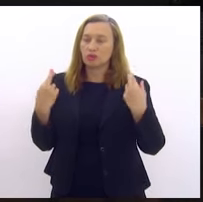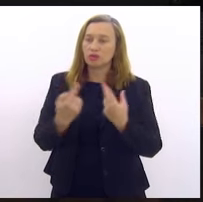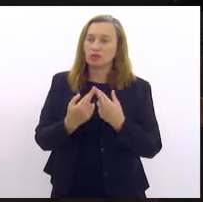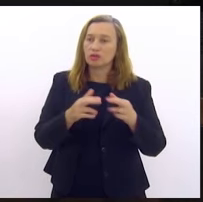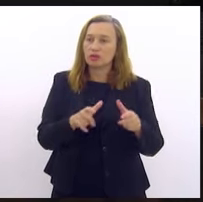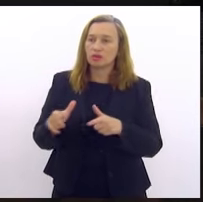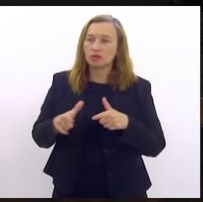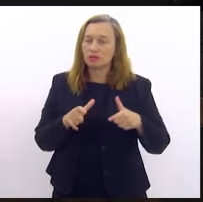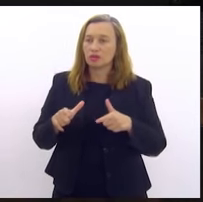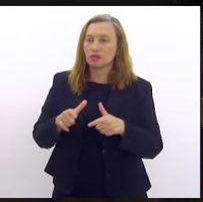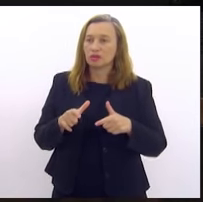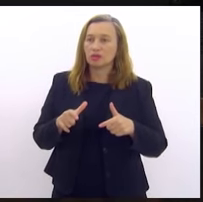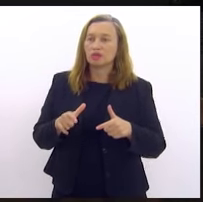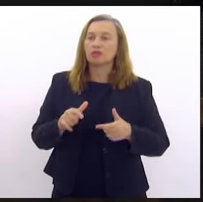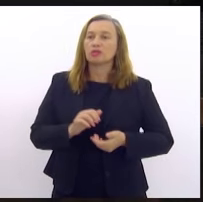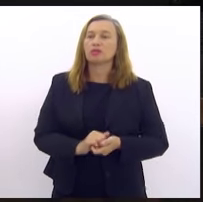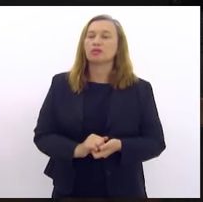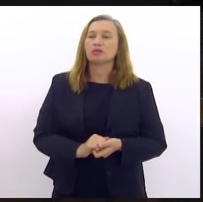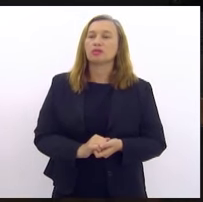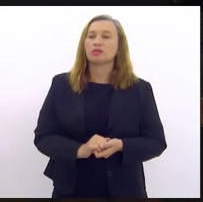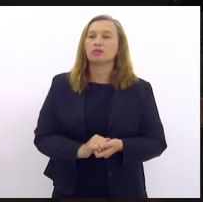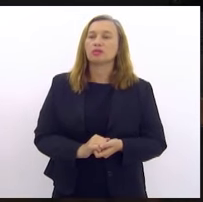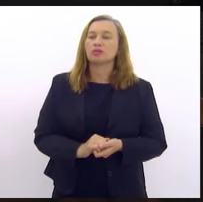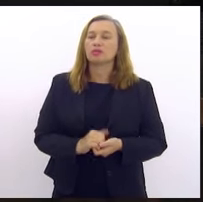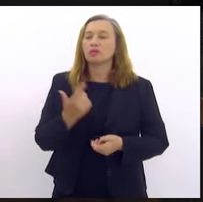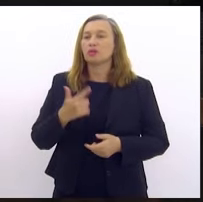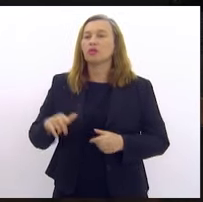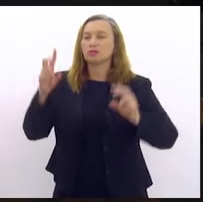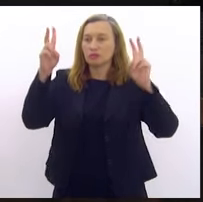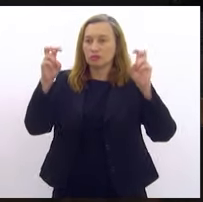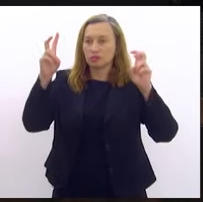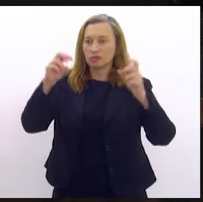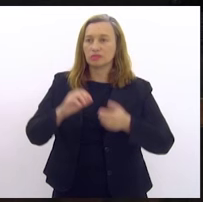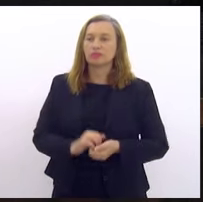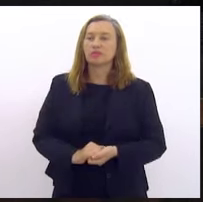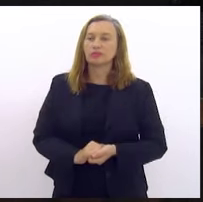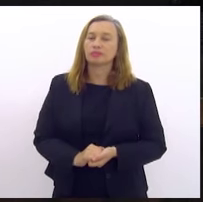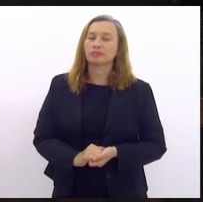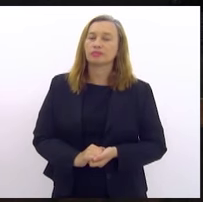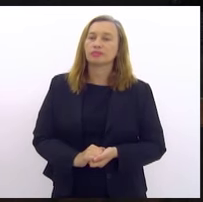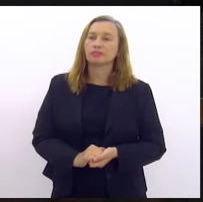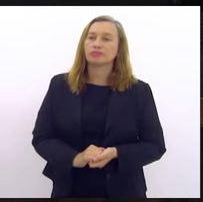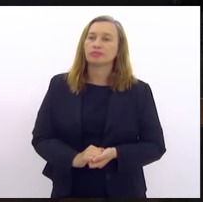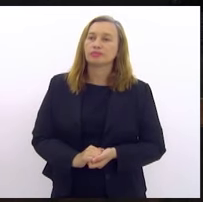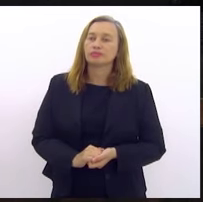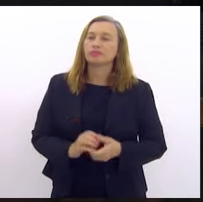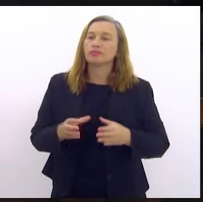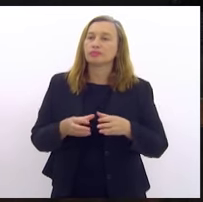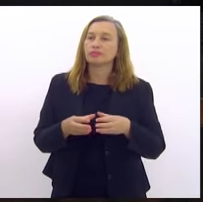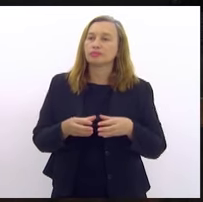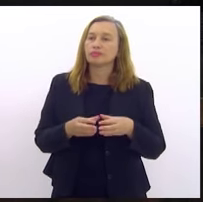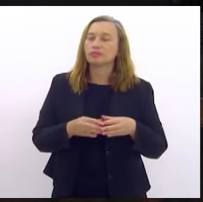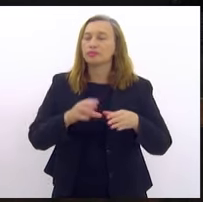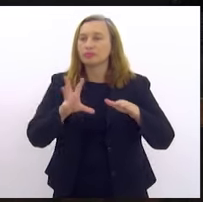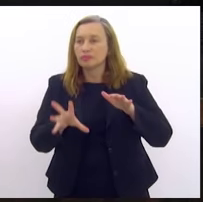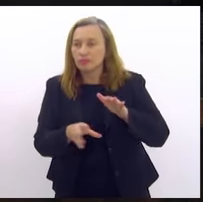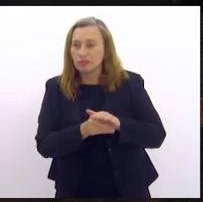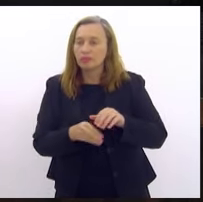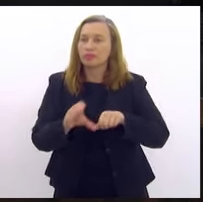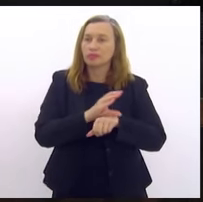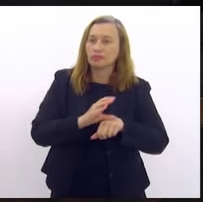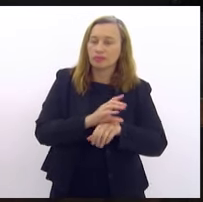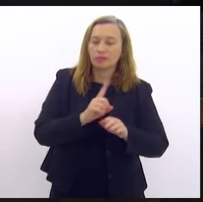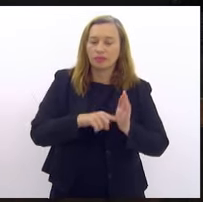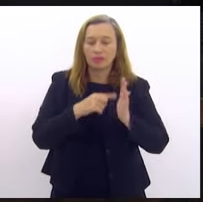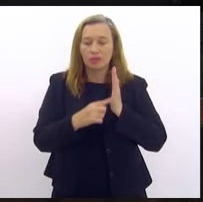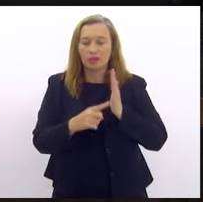para entretenimento autorizados para funcionamento e dá outras providências. Pendendo de parecer da Comissão de Emendas Constitucionais e Vetos,